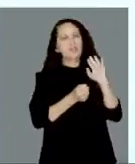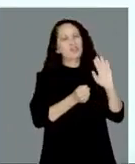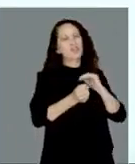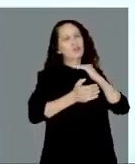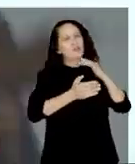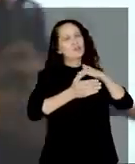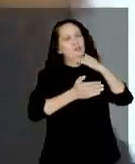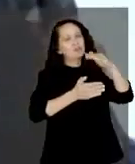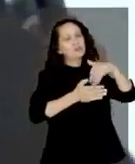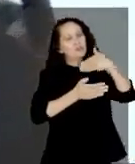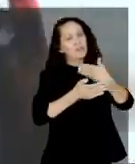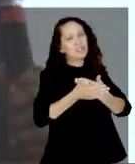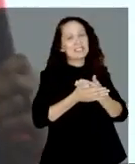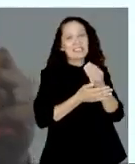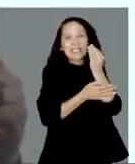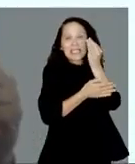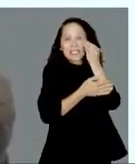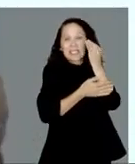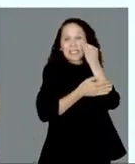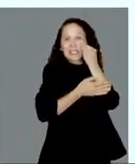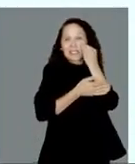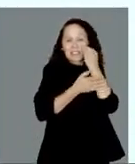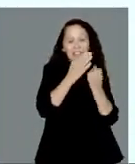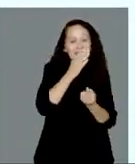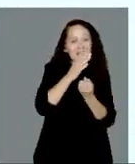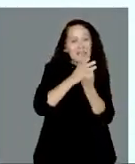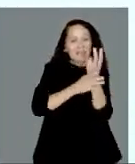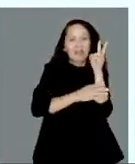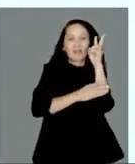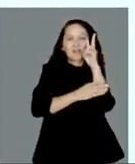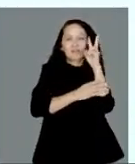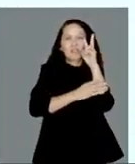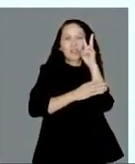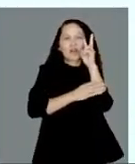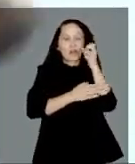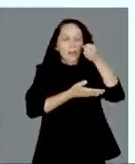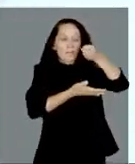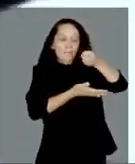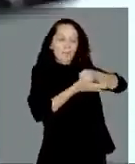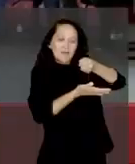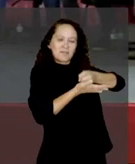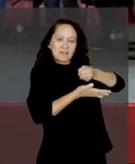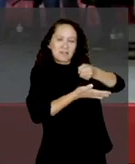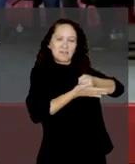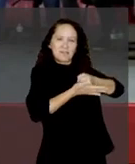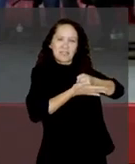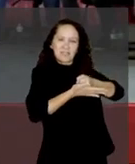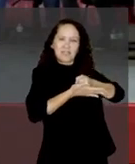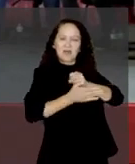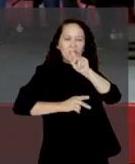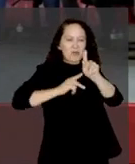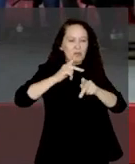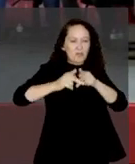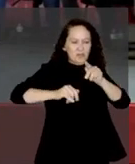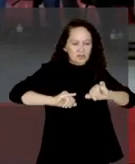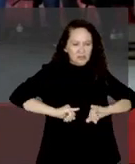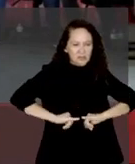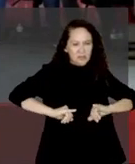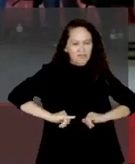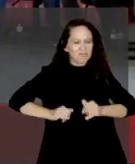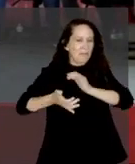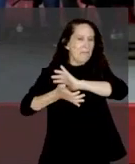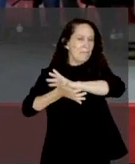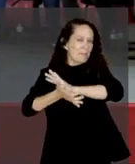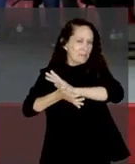foi lá, torturou e matou. Daí, discípulos e discípulas, pobres e trabalhadoras,